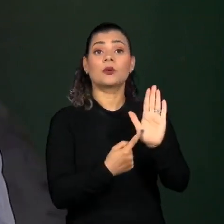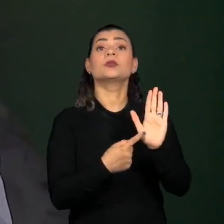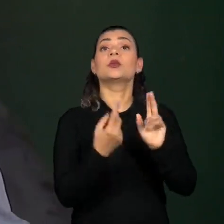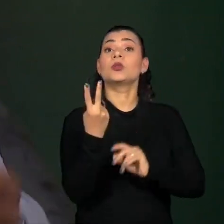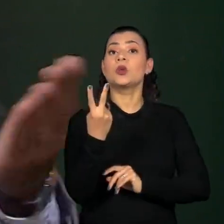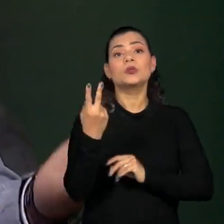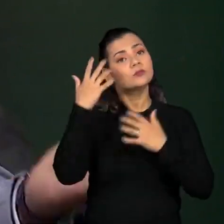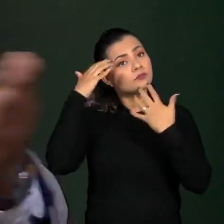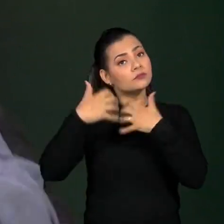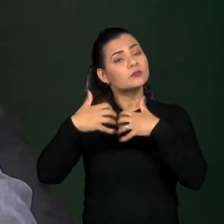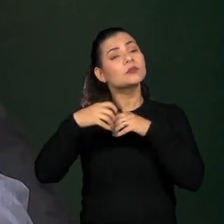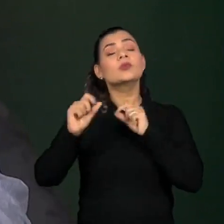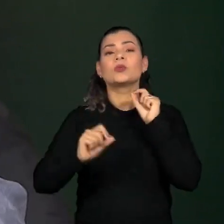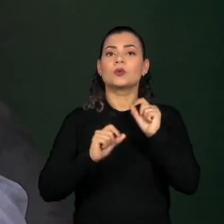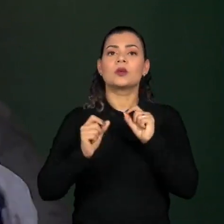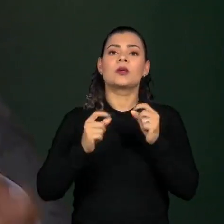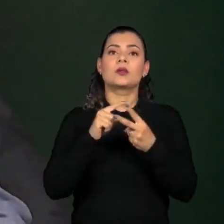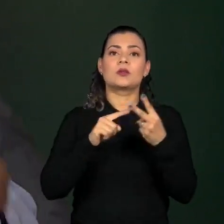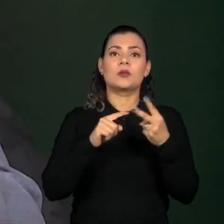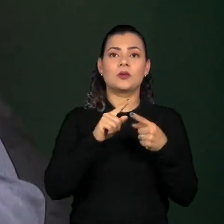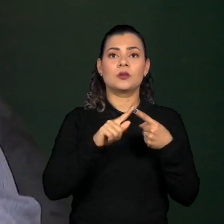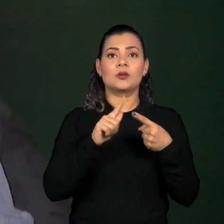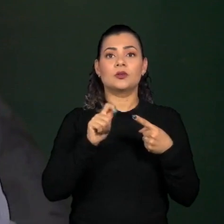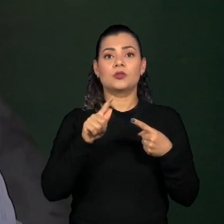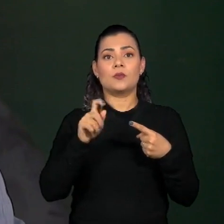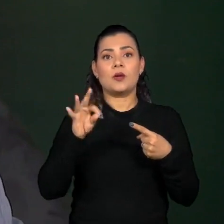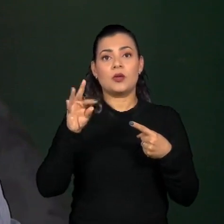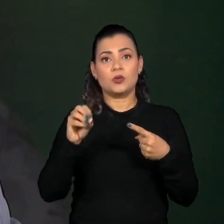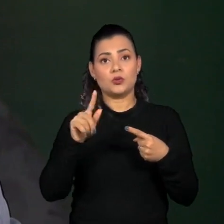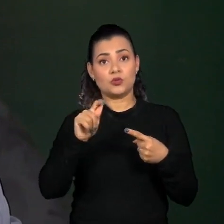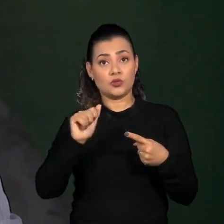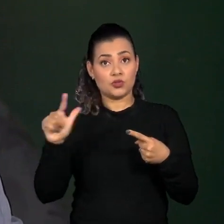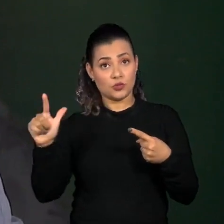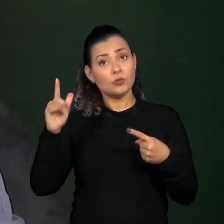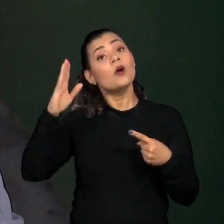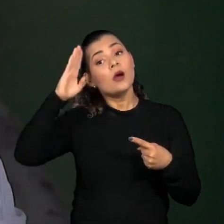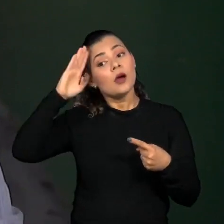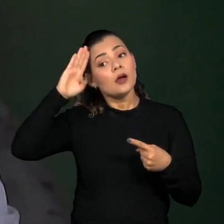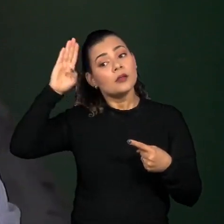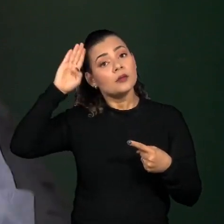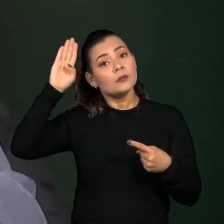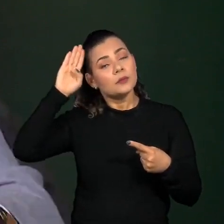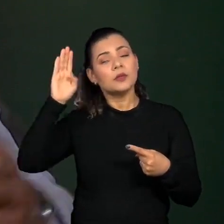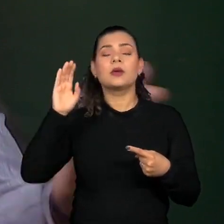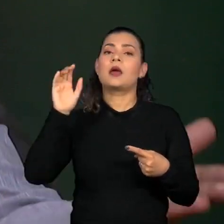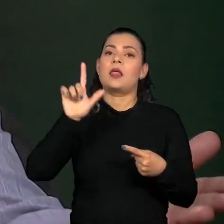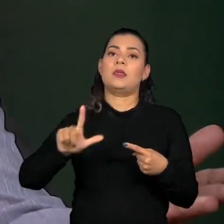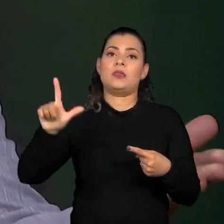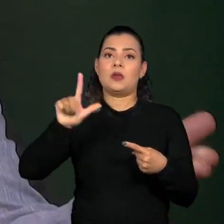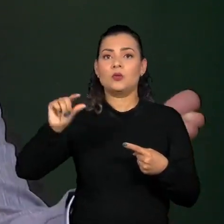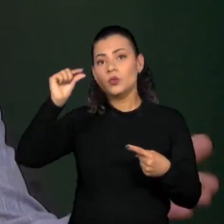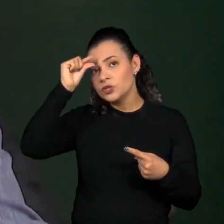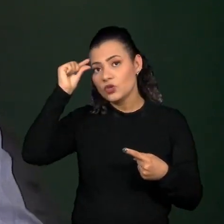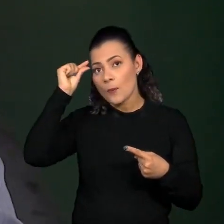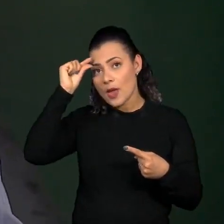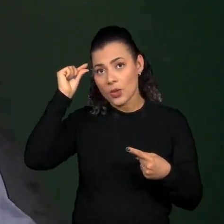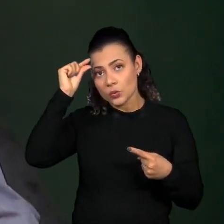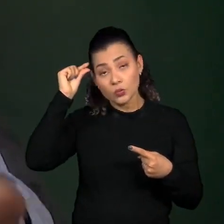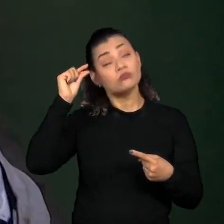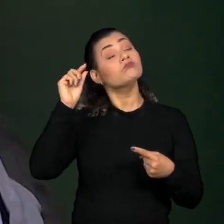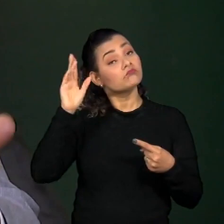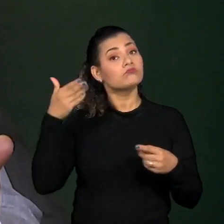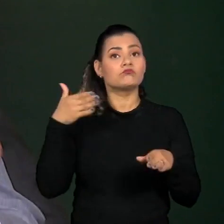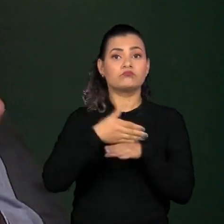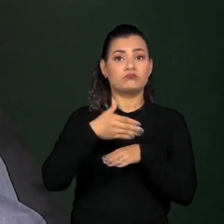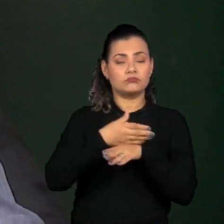esse raciocínio, que foi a chegada do Gilberto Gil na Academia Brasileira de Letras. E tivemos antes o Domício Proença.